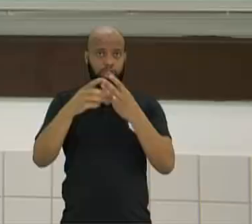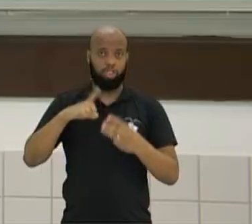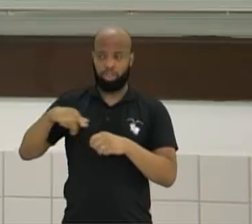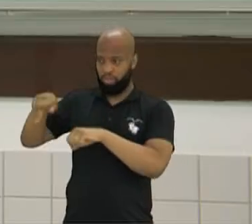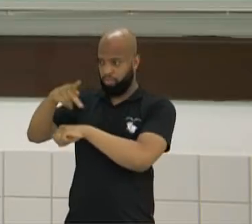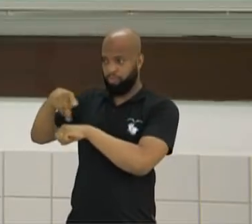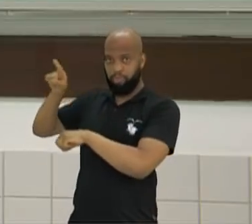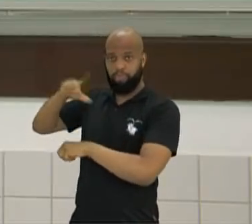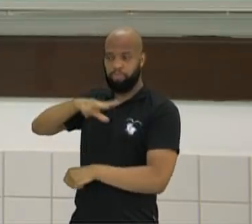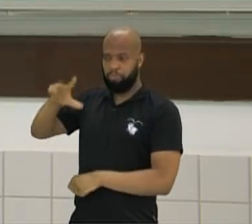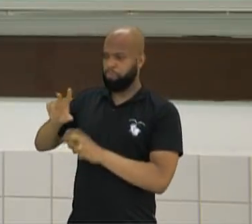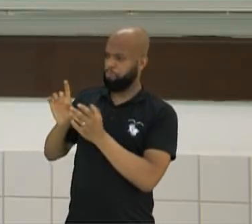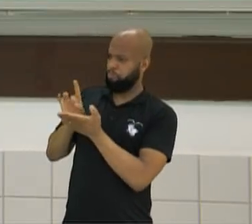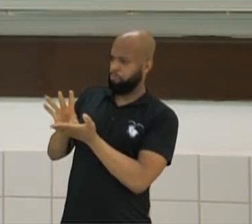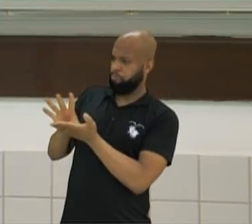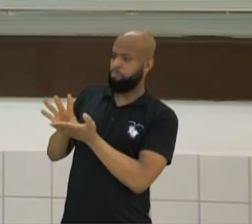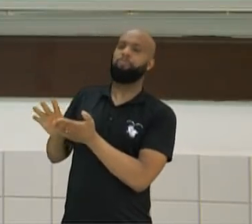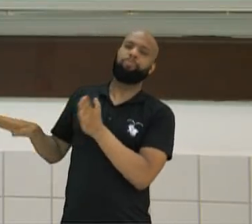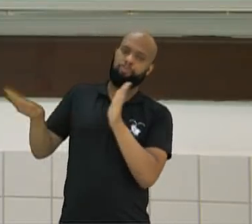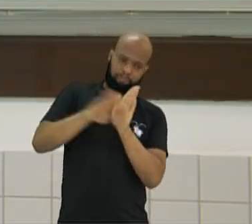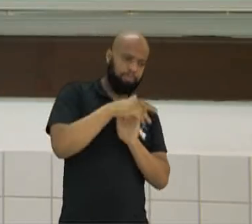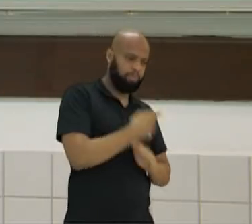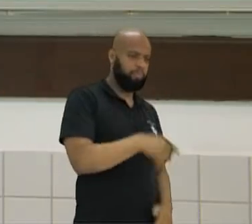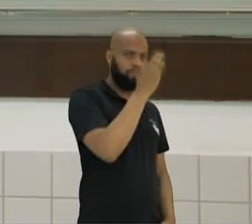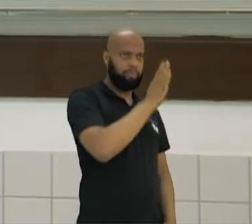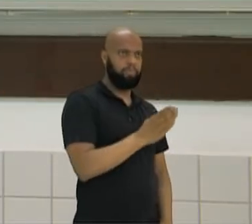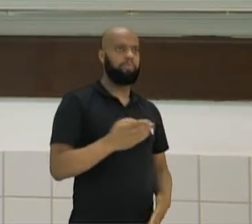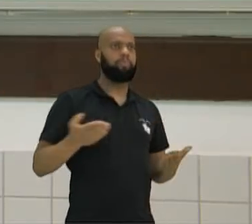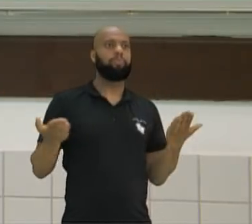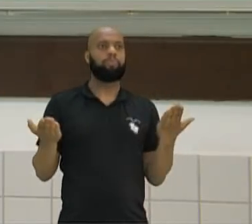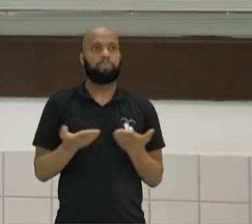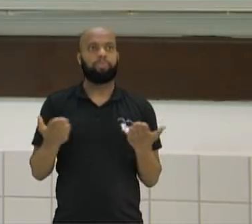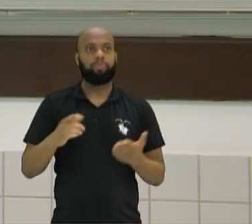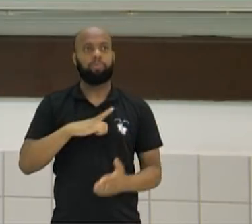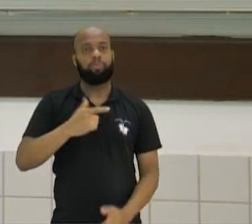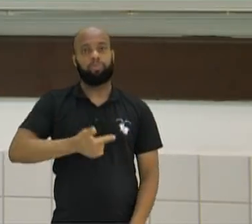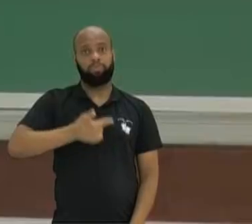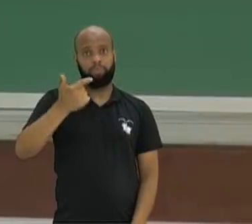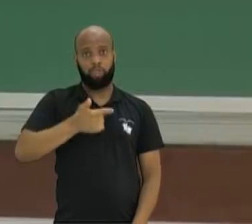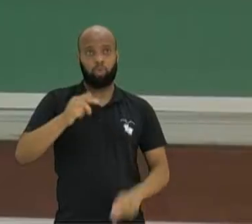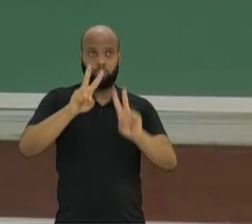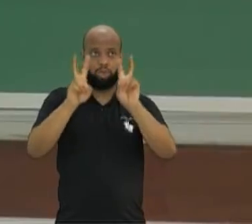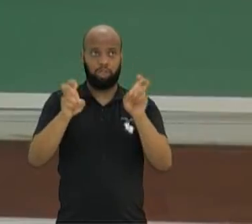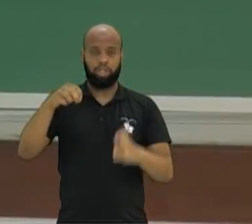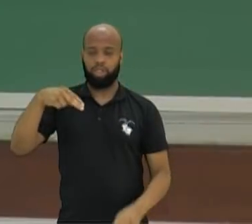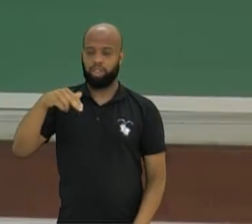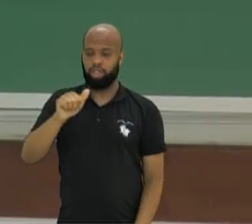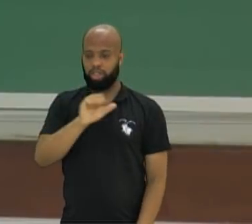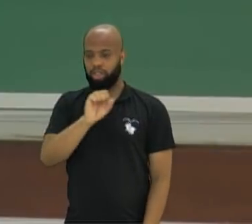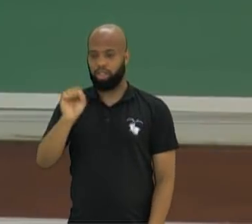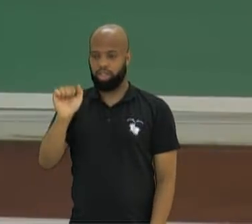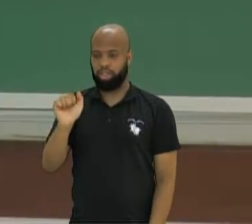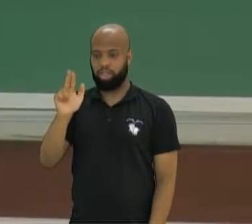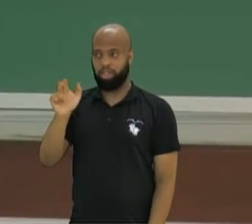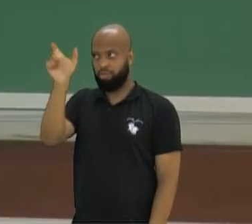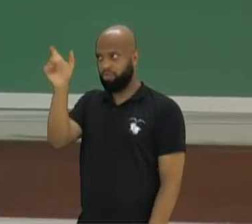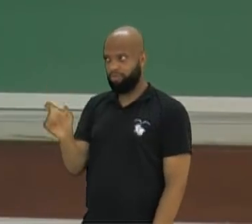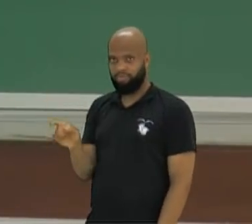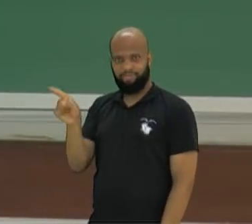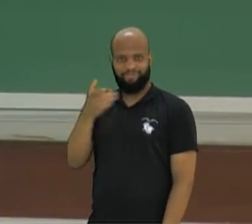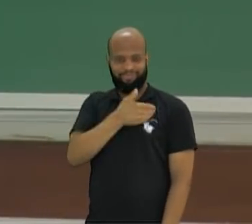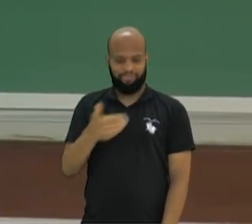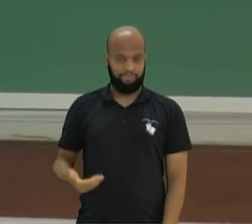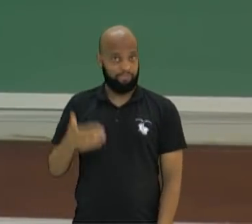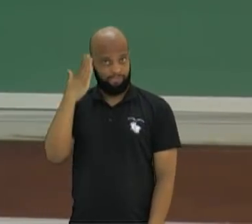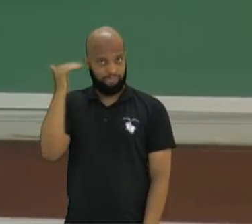de Portugal também. Ok? Fechou aqui a primeira atividade. Vamos para o nosso segundo tema, Maurício de Nassau. Pô, agora chegou então